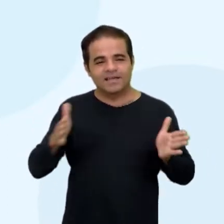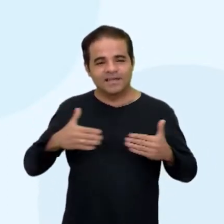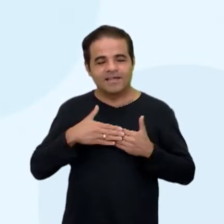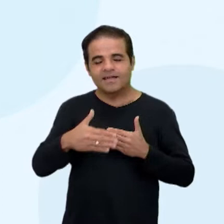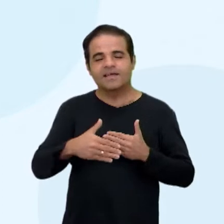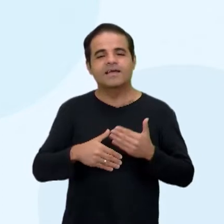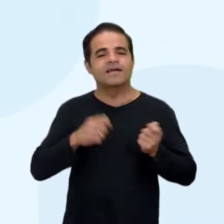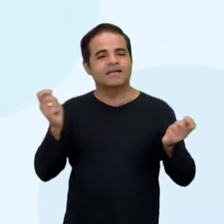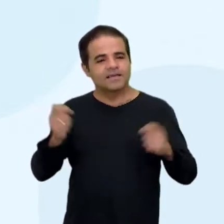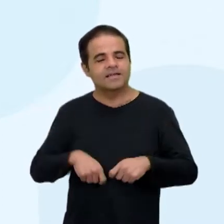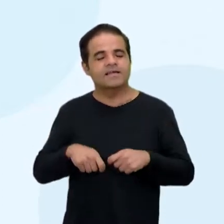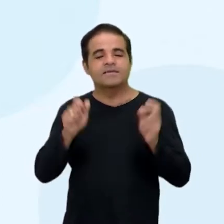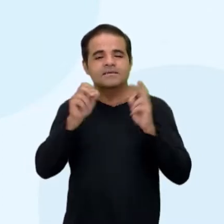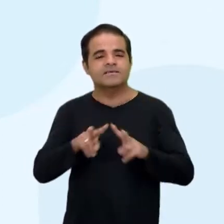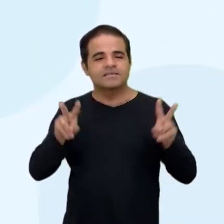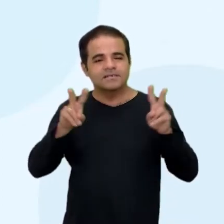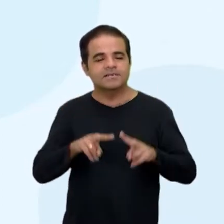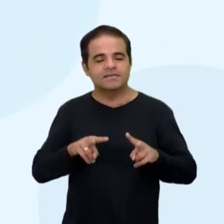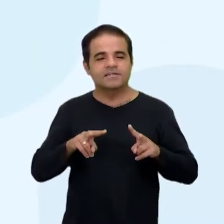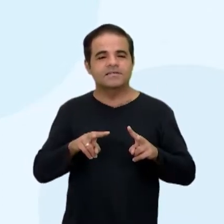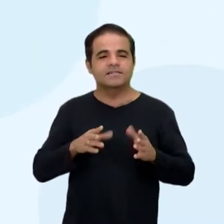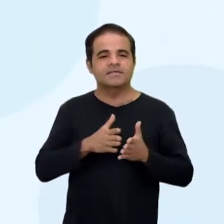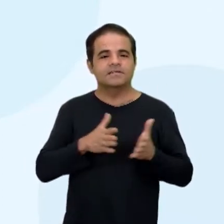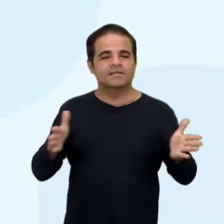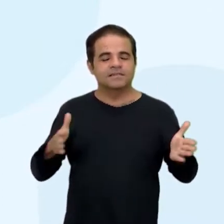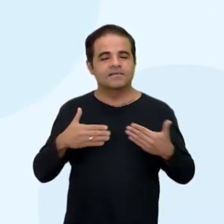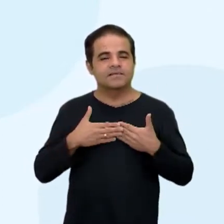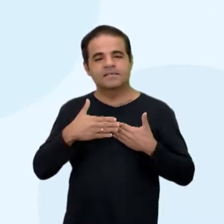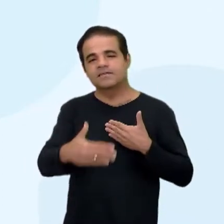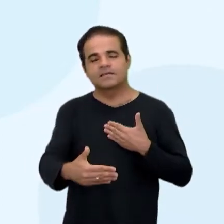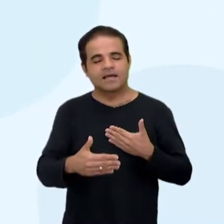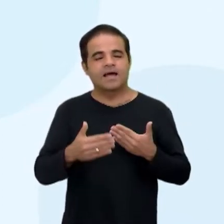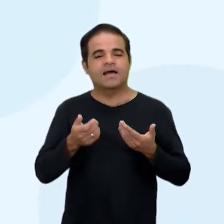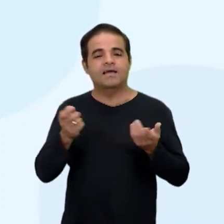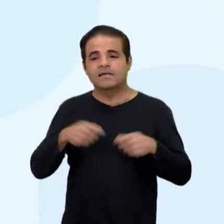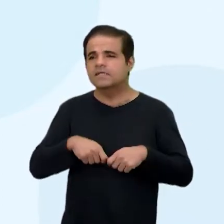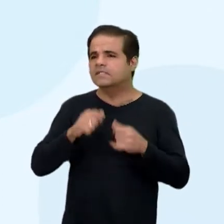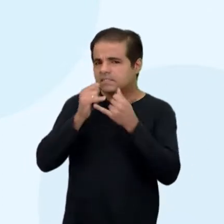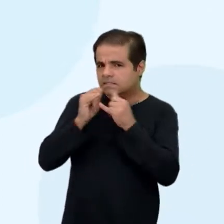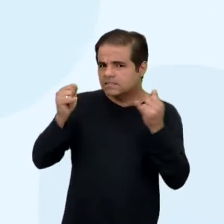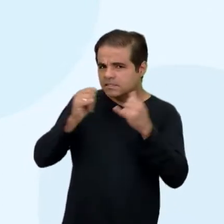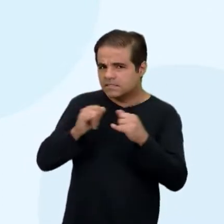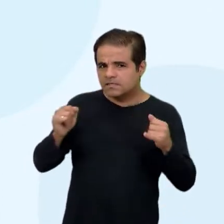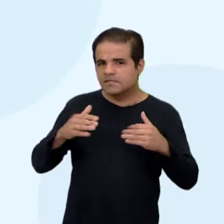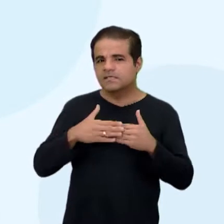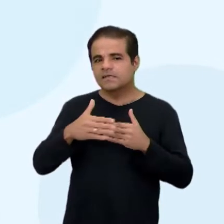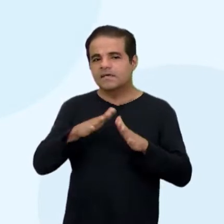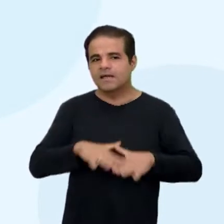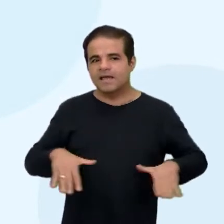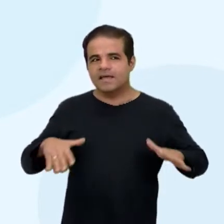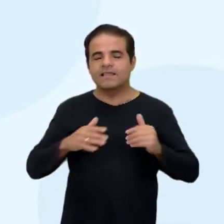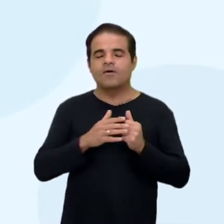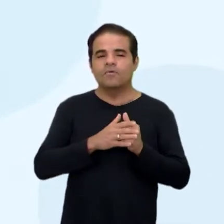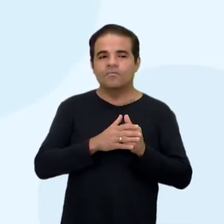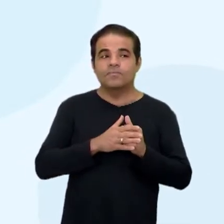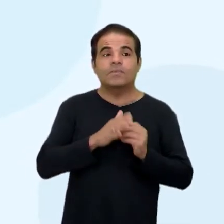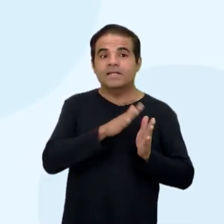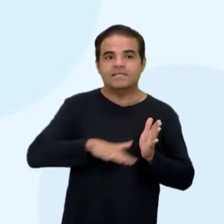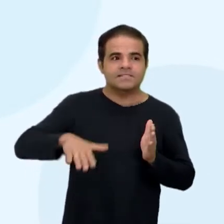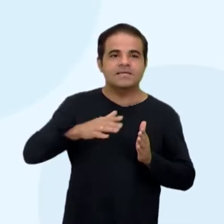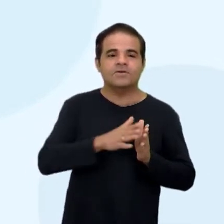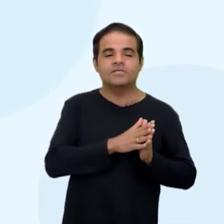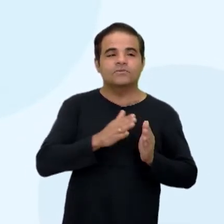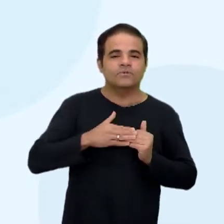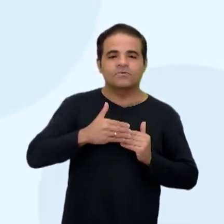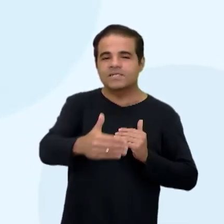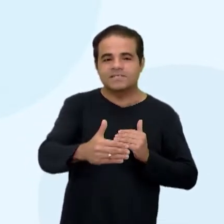a inviabilidade de produção de eletricidade a partir dessas geotérmicas aqui no Brasil. A gente já viu que não dá, né? Então, queremos